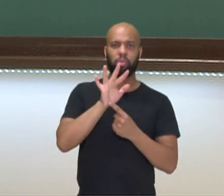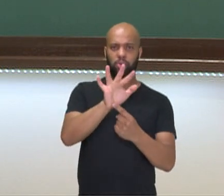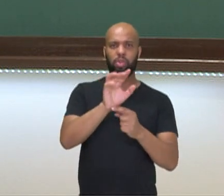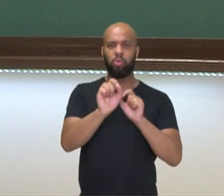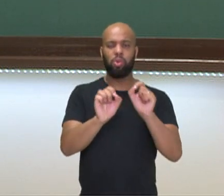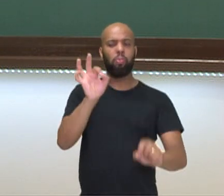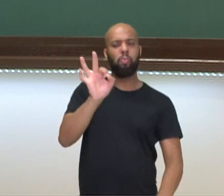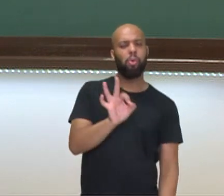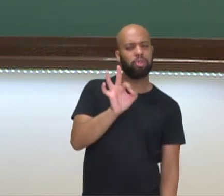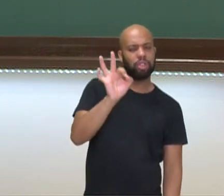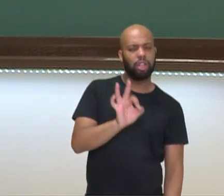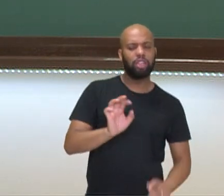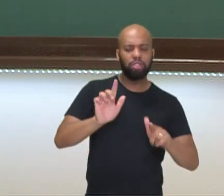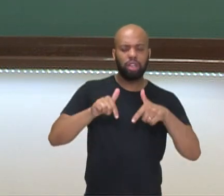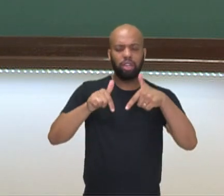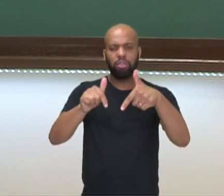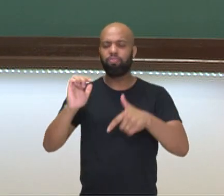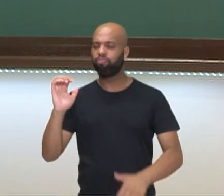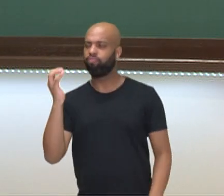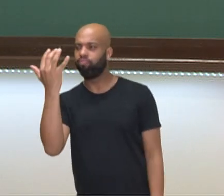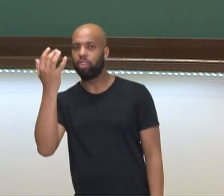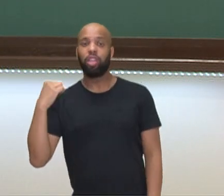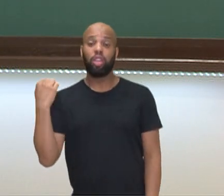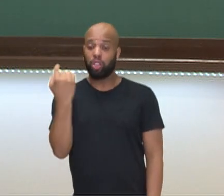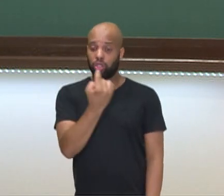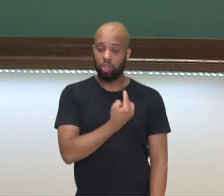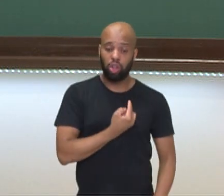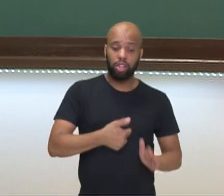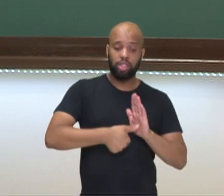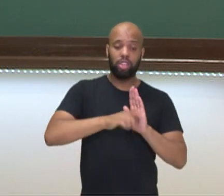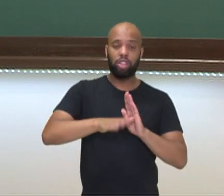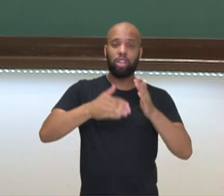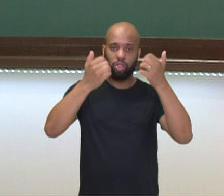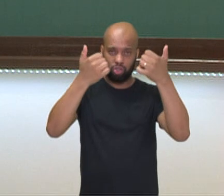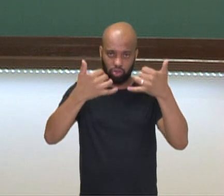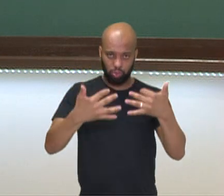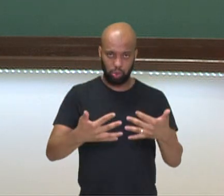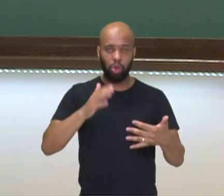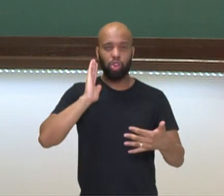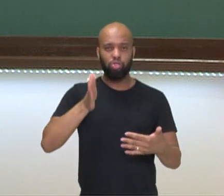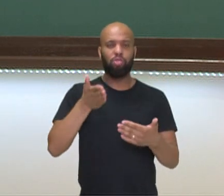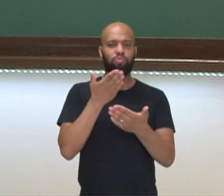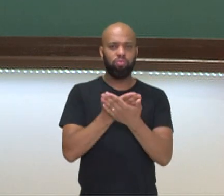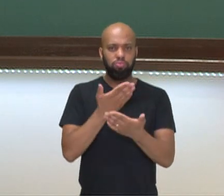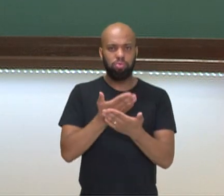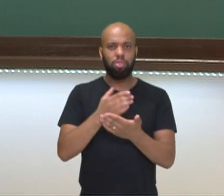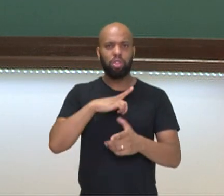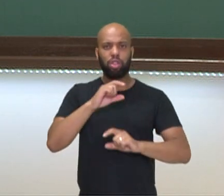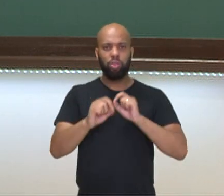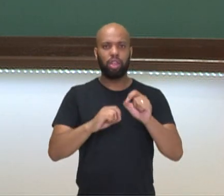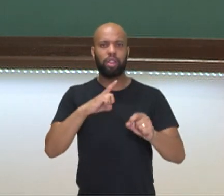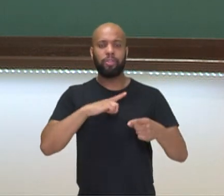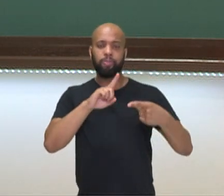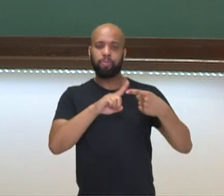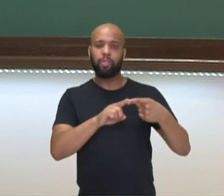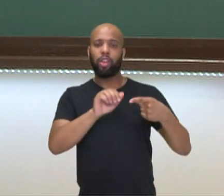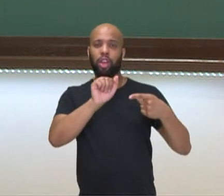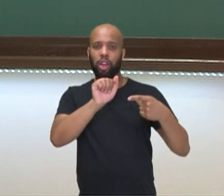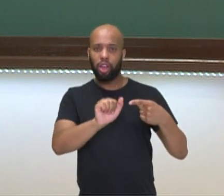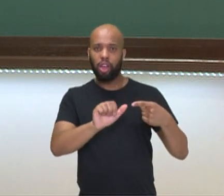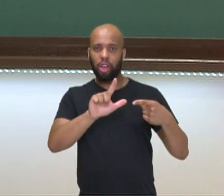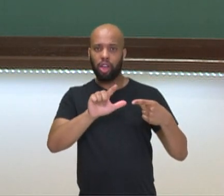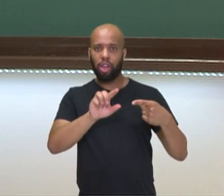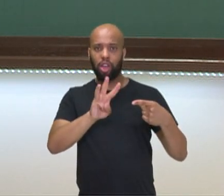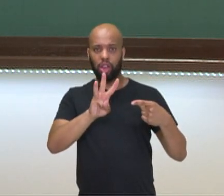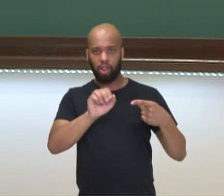porcentagem de ação que acontece. Como nós vimos anteriormente nos nossos slides, nós temos ali always com 100%,